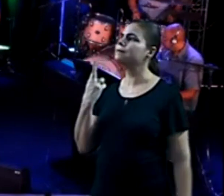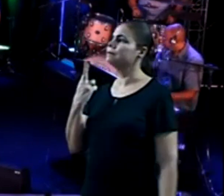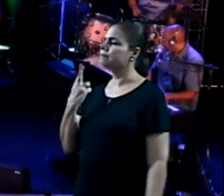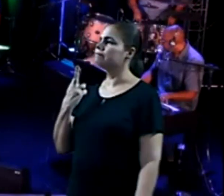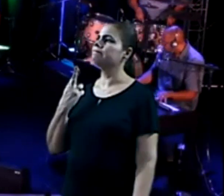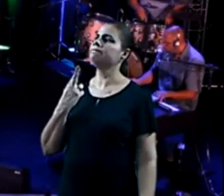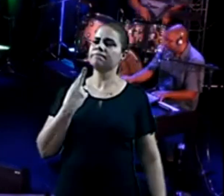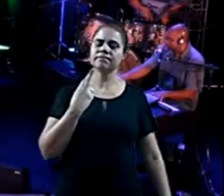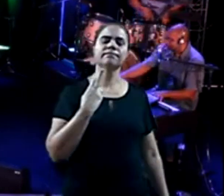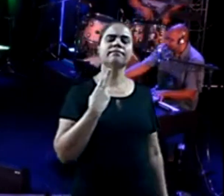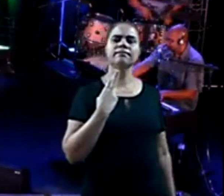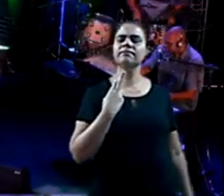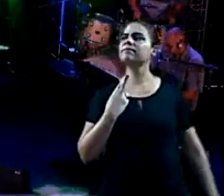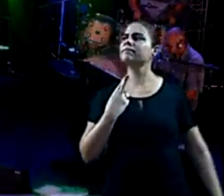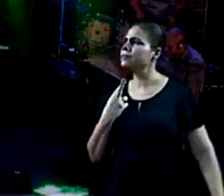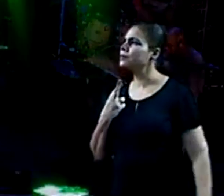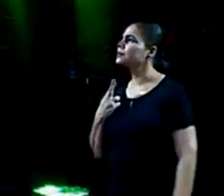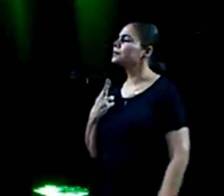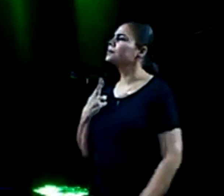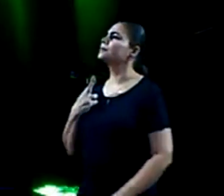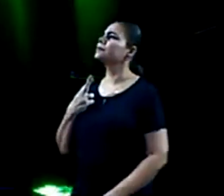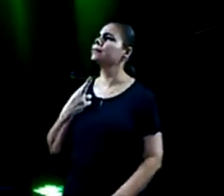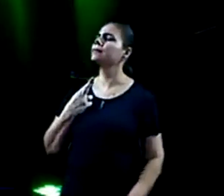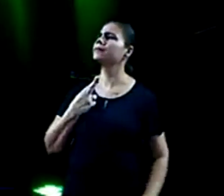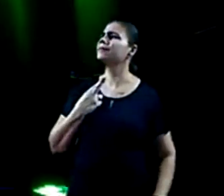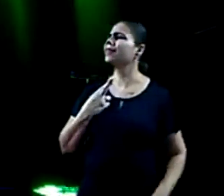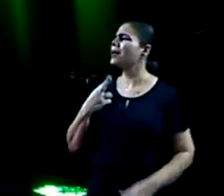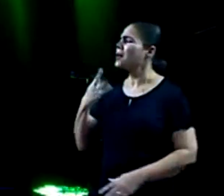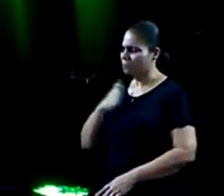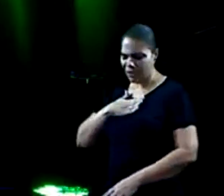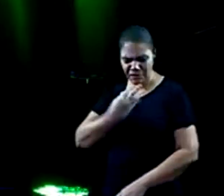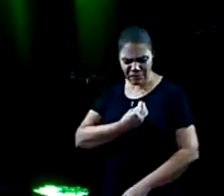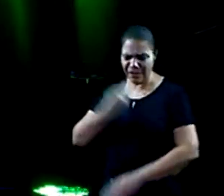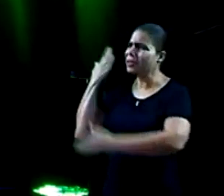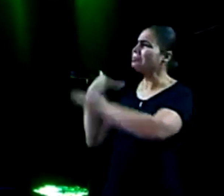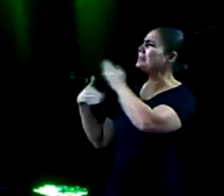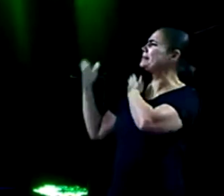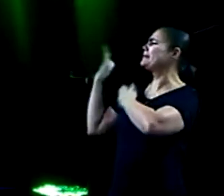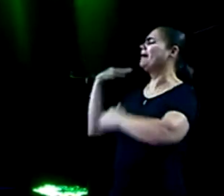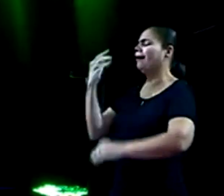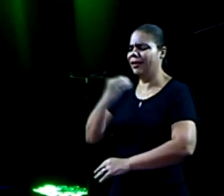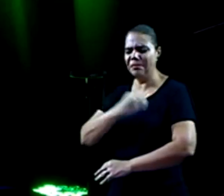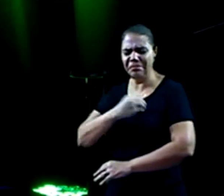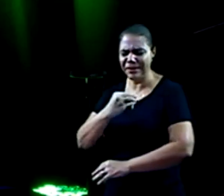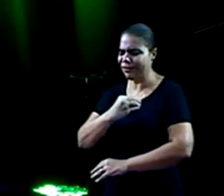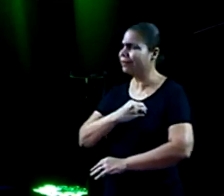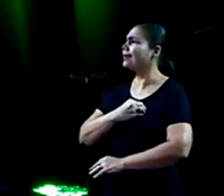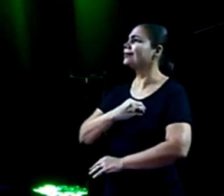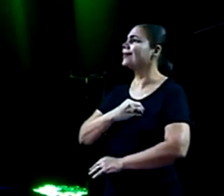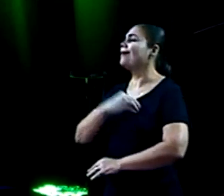escutou. Lhe falei do meu passado e me